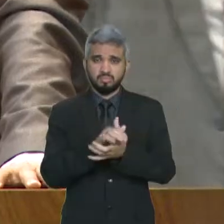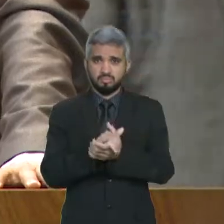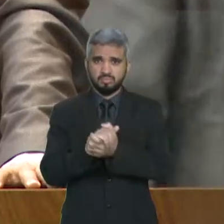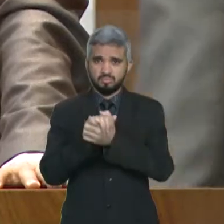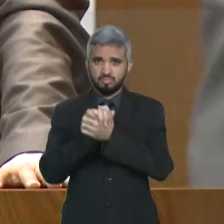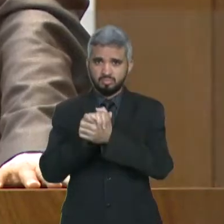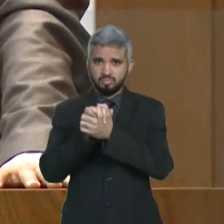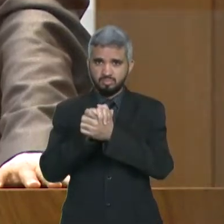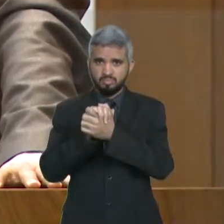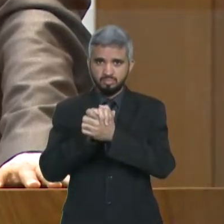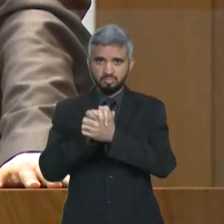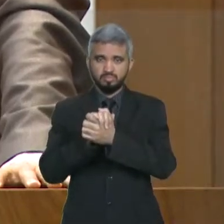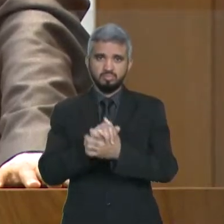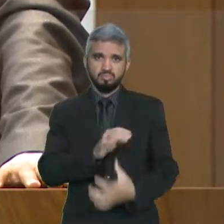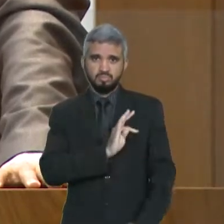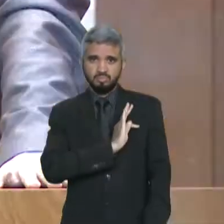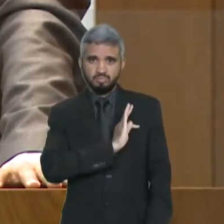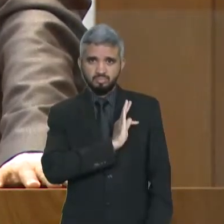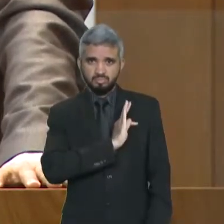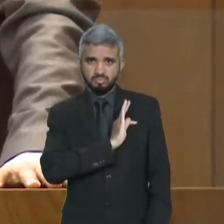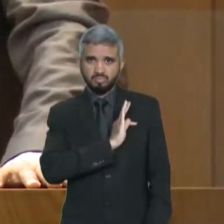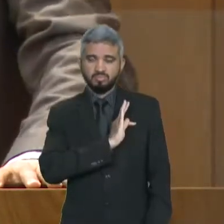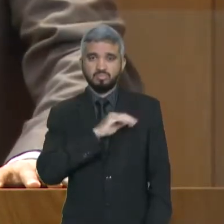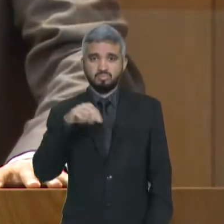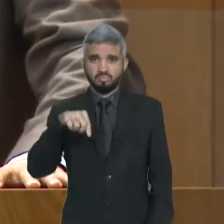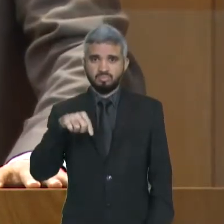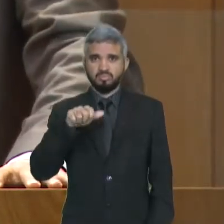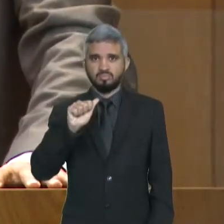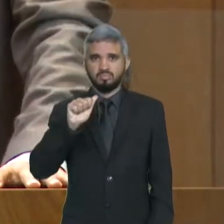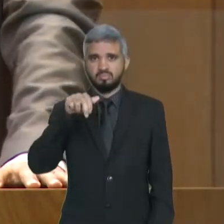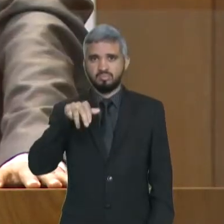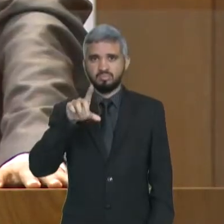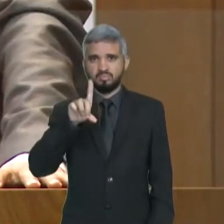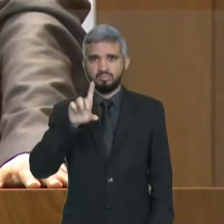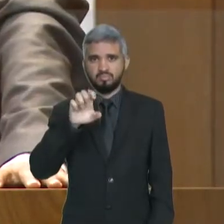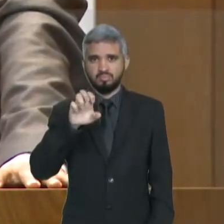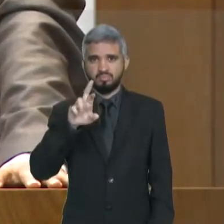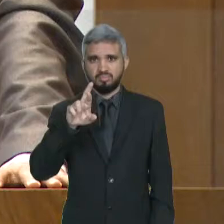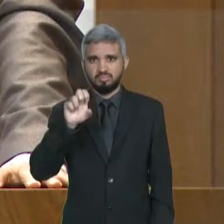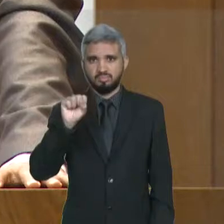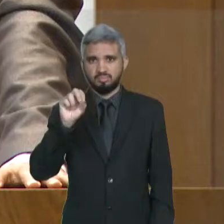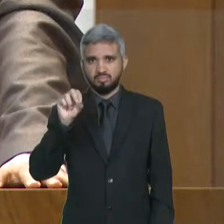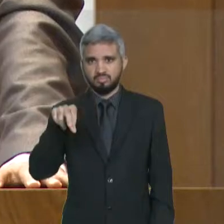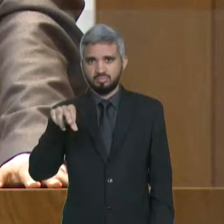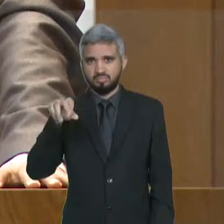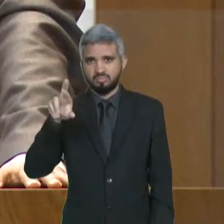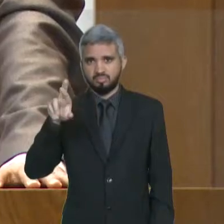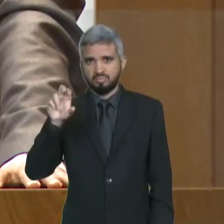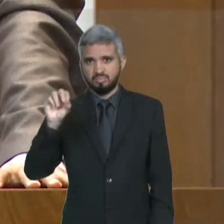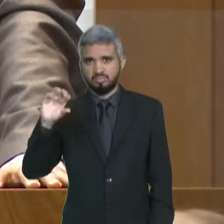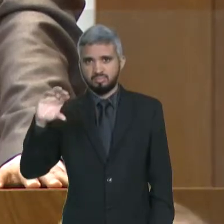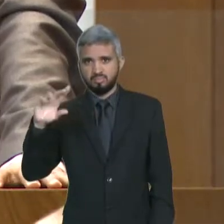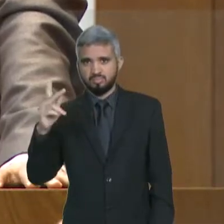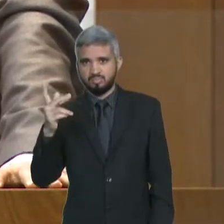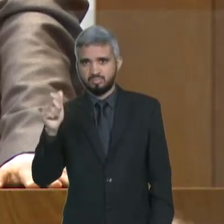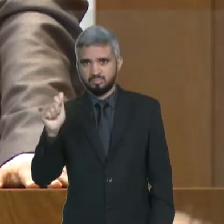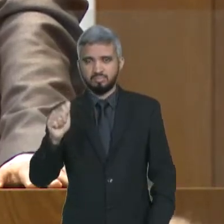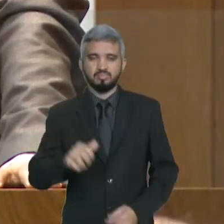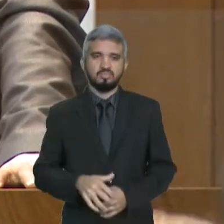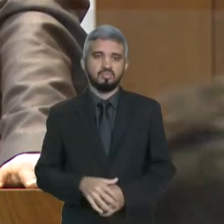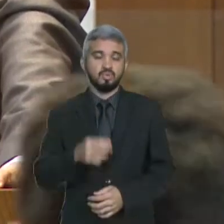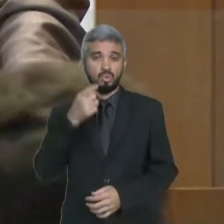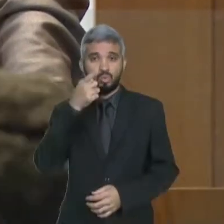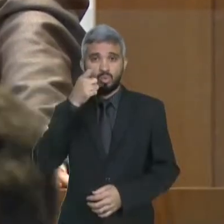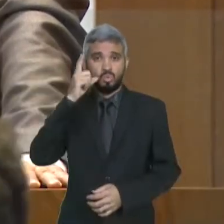e o técnico legislativo dessa casa Anderson Rocha e onde ontem tive o prazer de participar